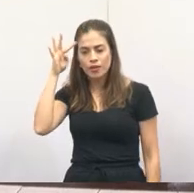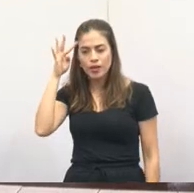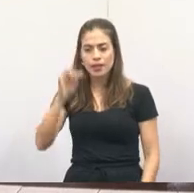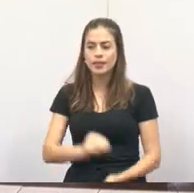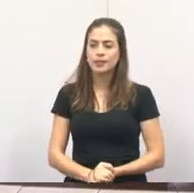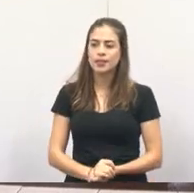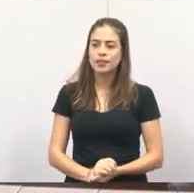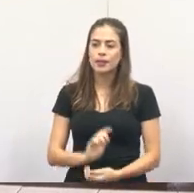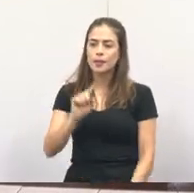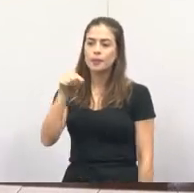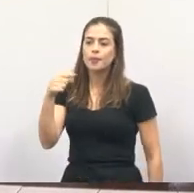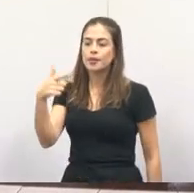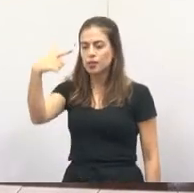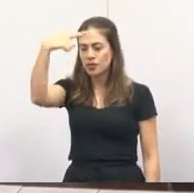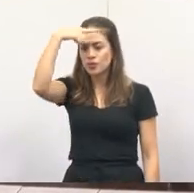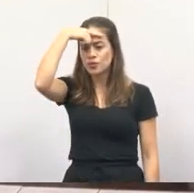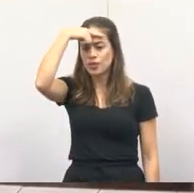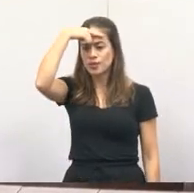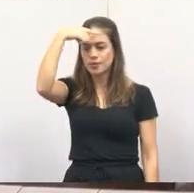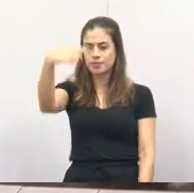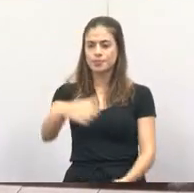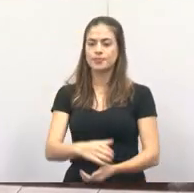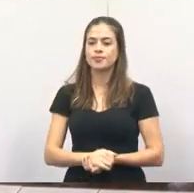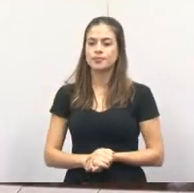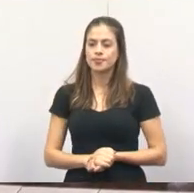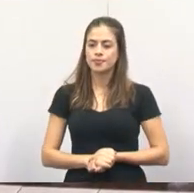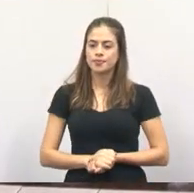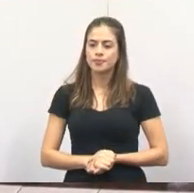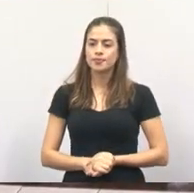próximo Luiz Flávio